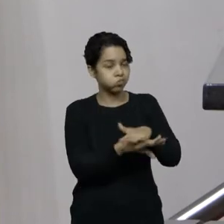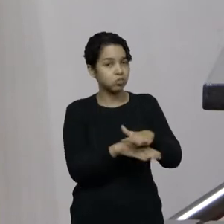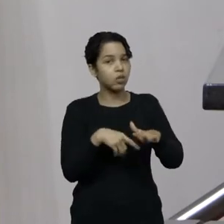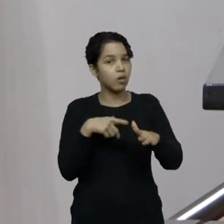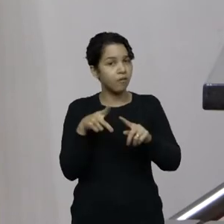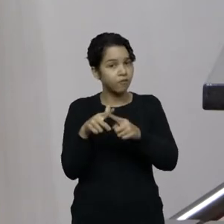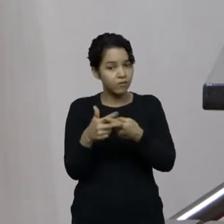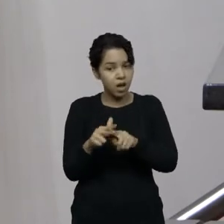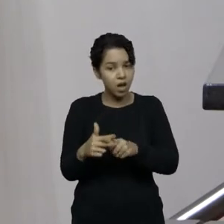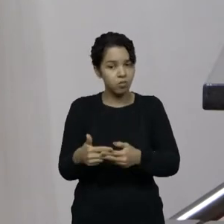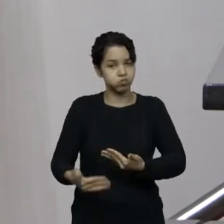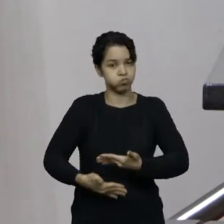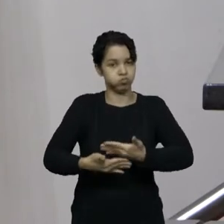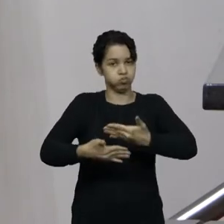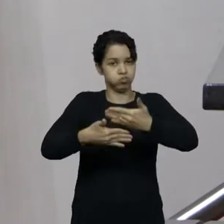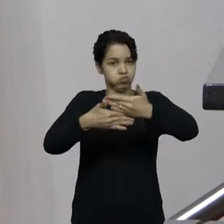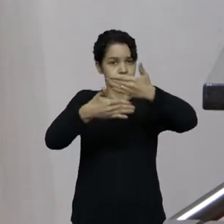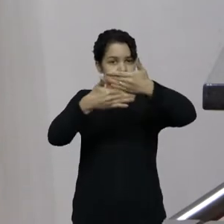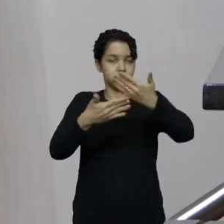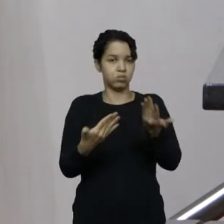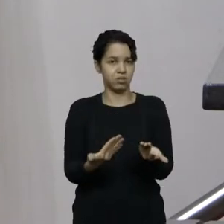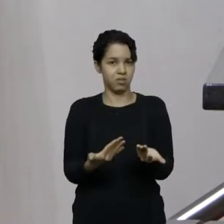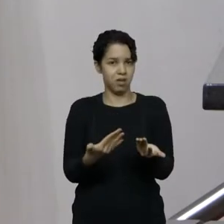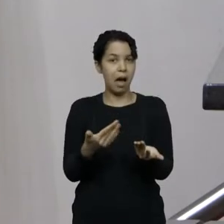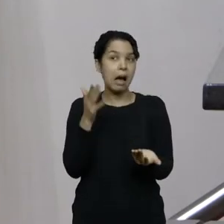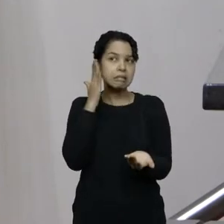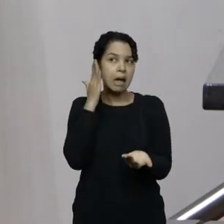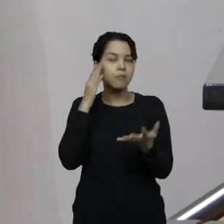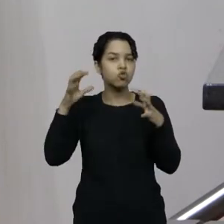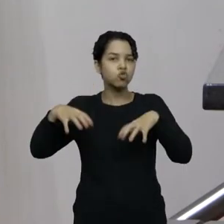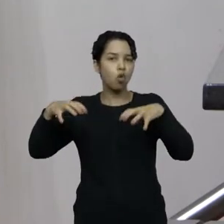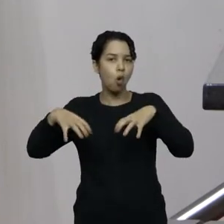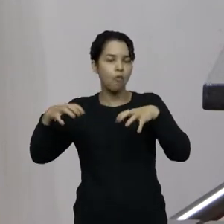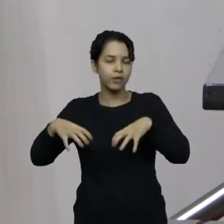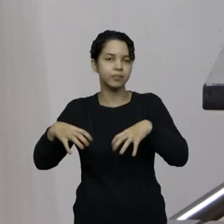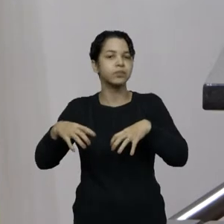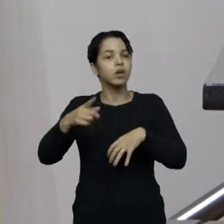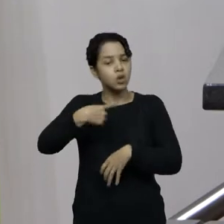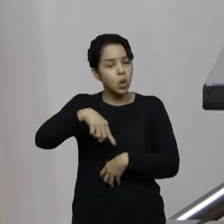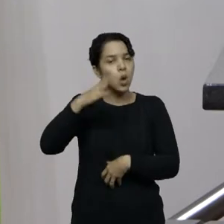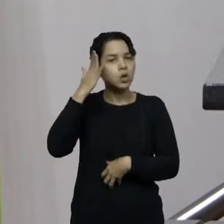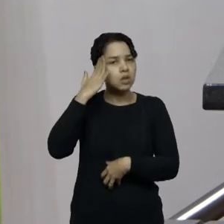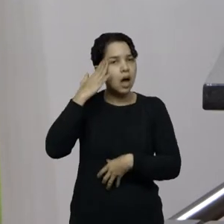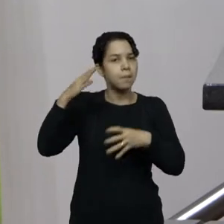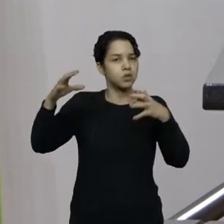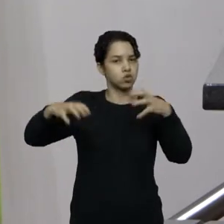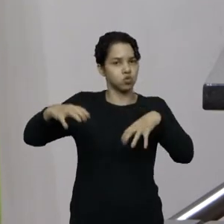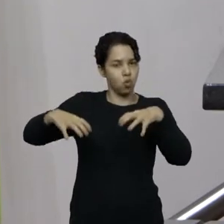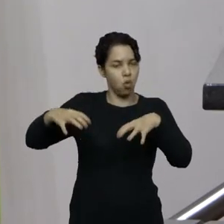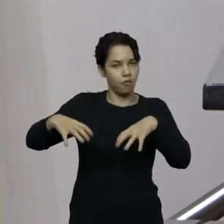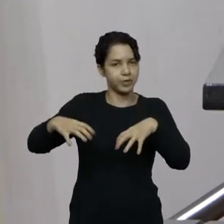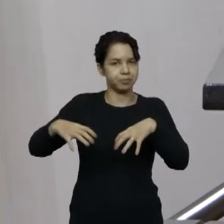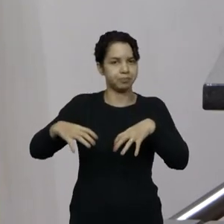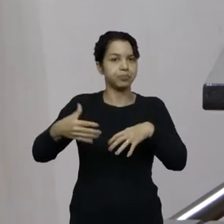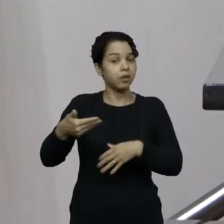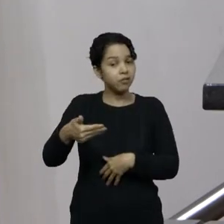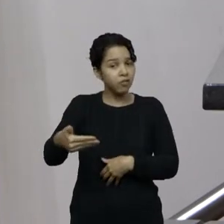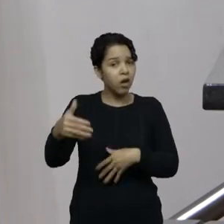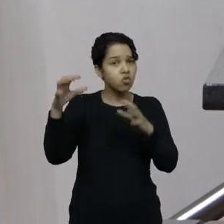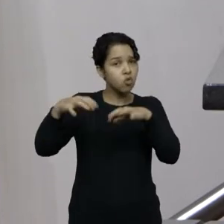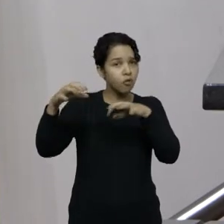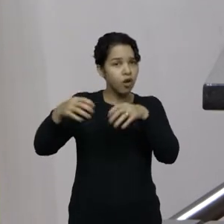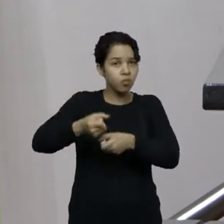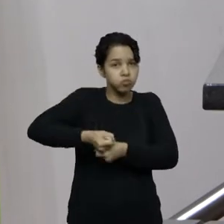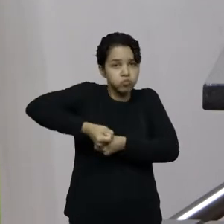o sistema de contenção e não adianta saber que vai chover que vai chover gente já sabe aí vai chover entrega um